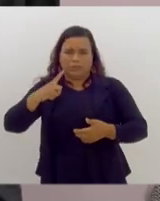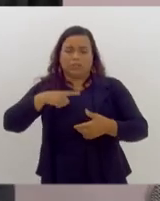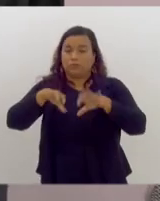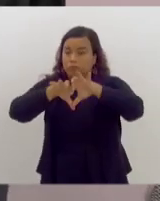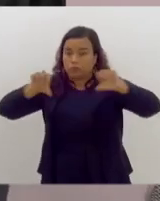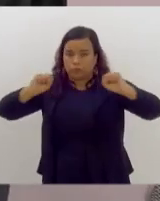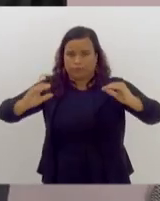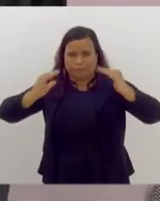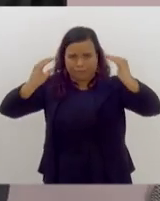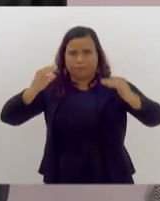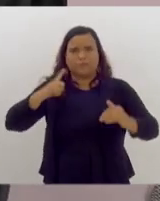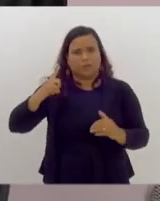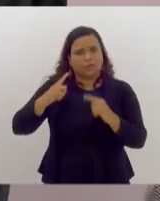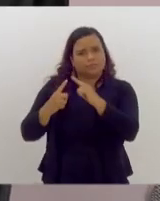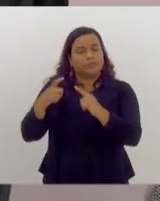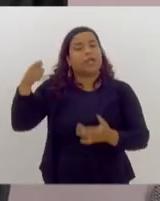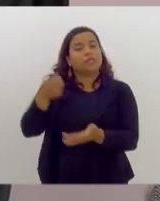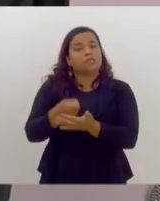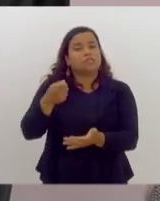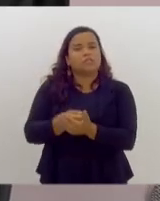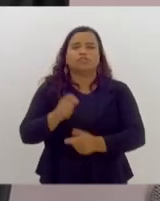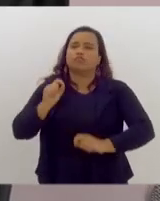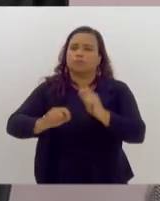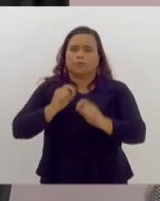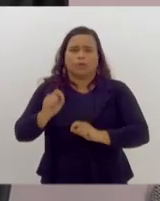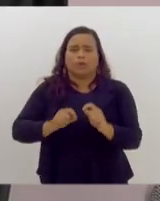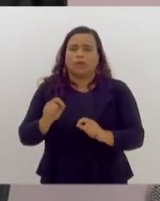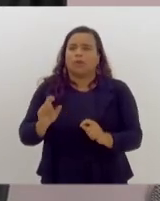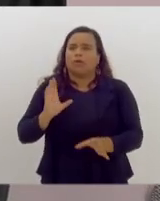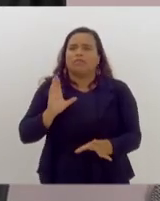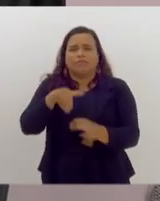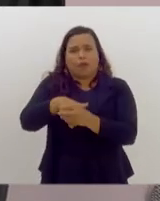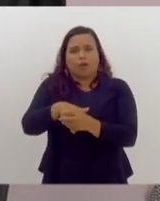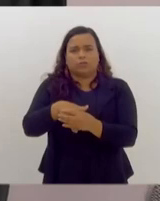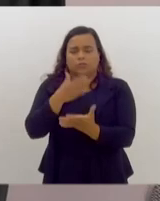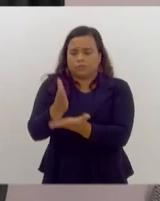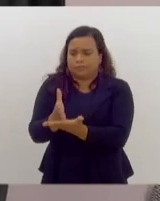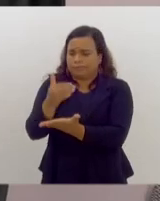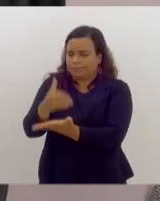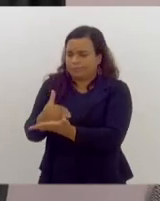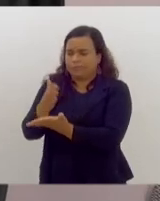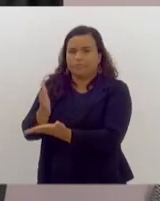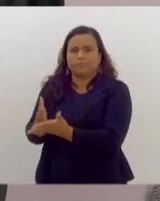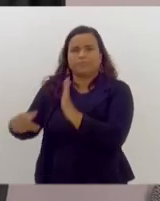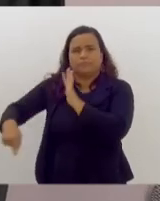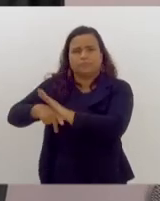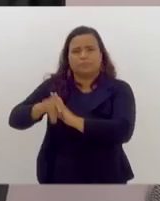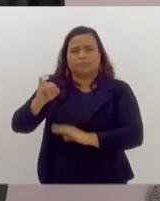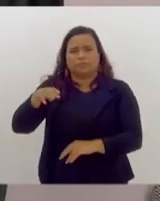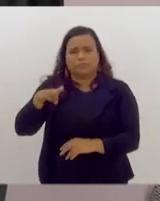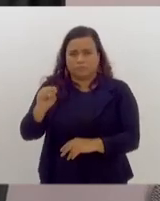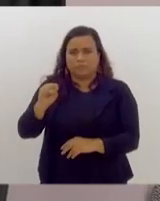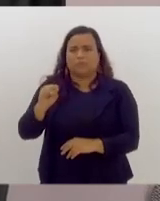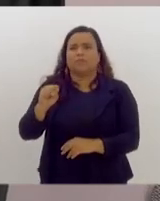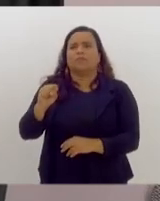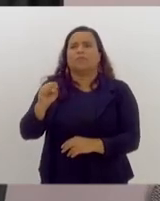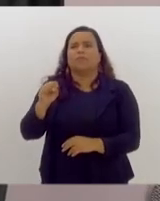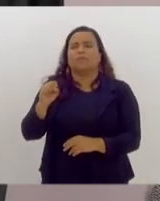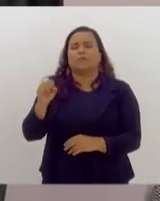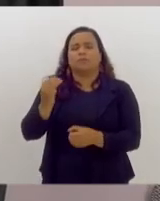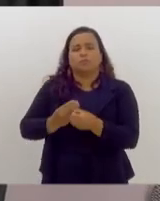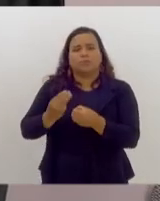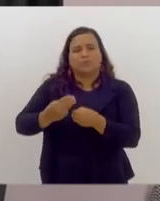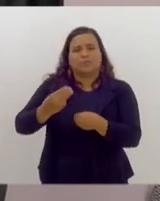Supremo exigindo que não se vote repartição do ICMS dos municípios ou nenhuma outra referente